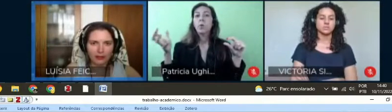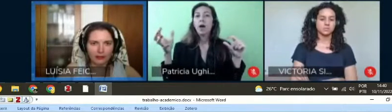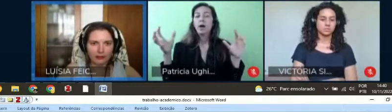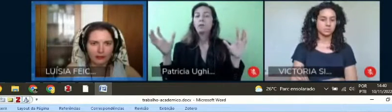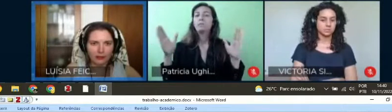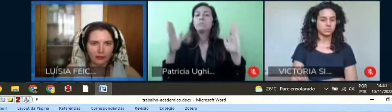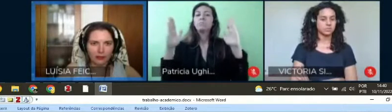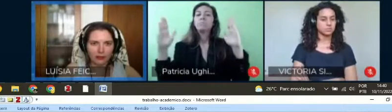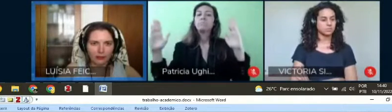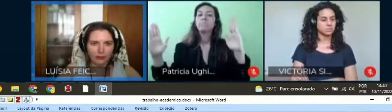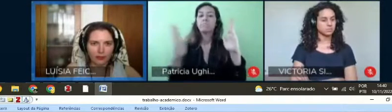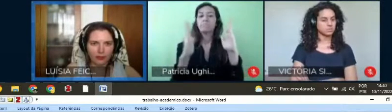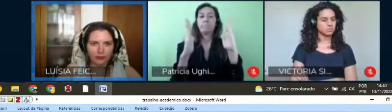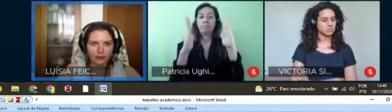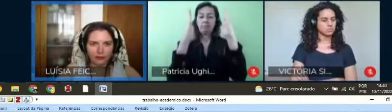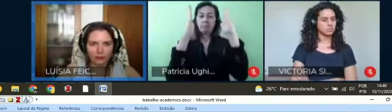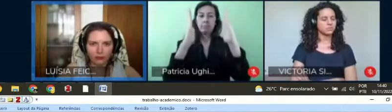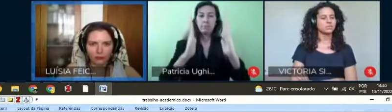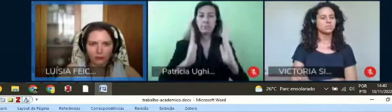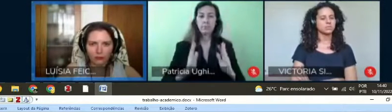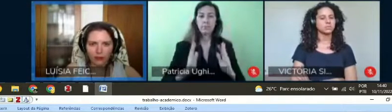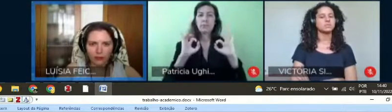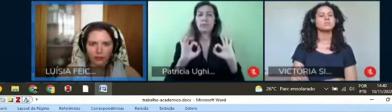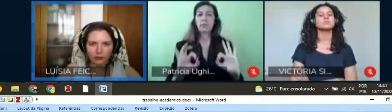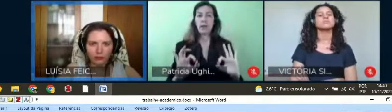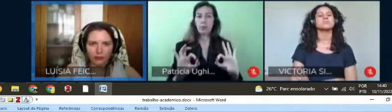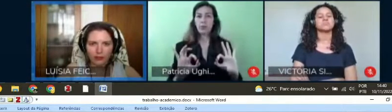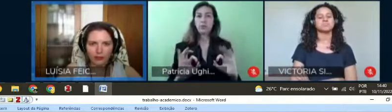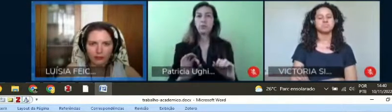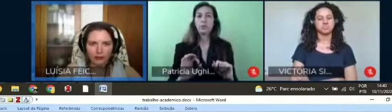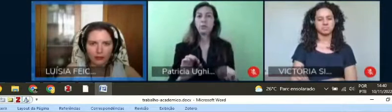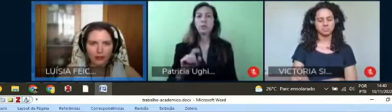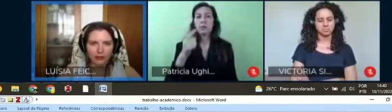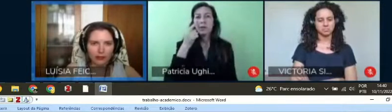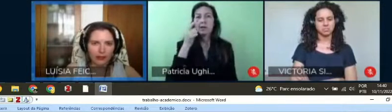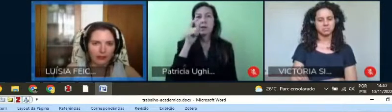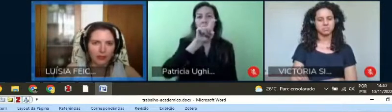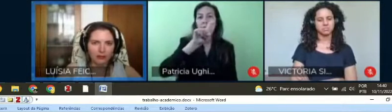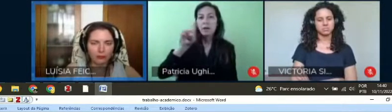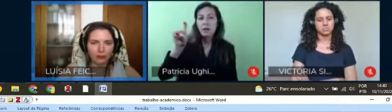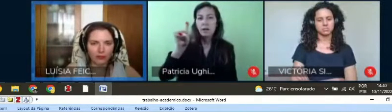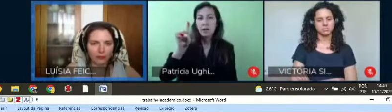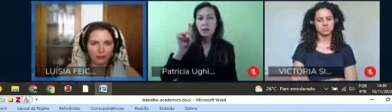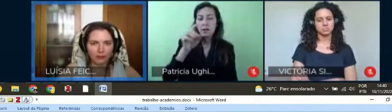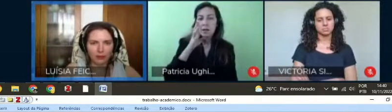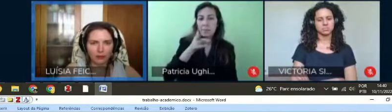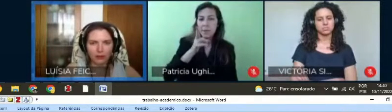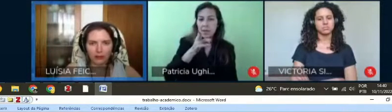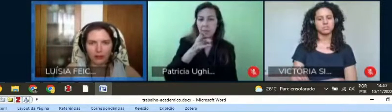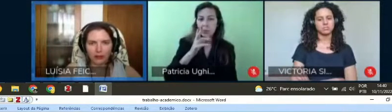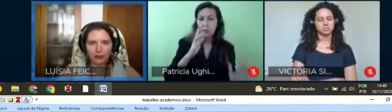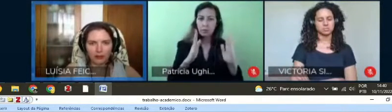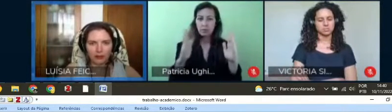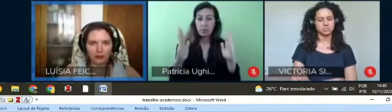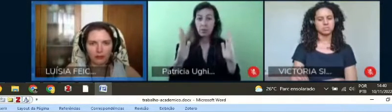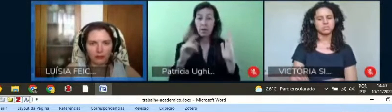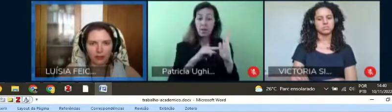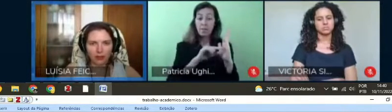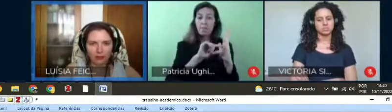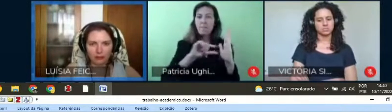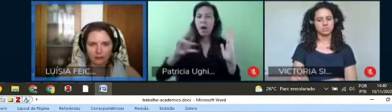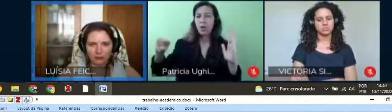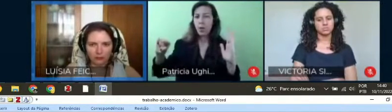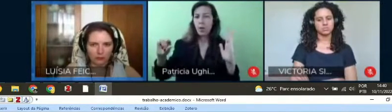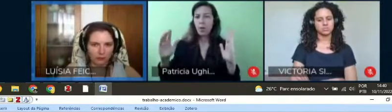fiquem alinhadas. Então, na verdade, eu vou vir aqui, seleciono tudo e vou deixar tudo alinhado nessa mais comprida, para que